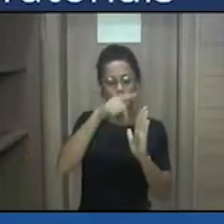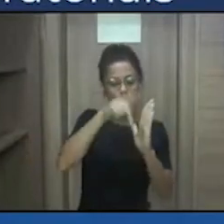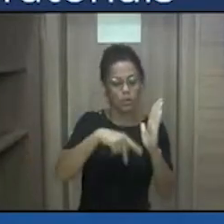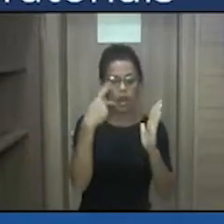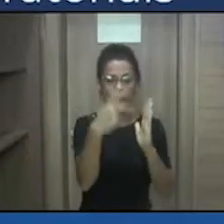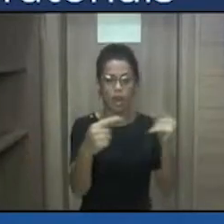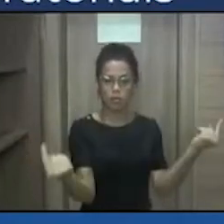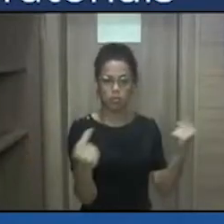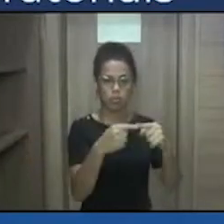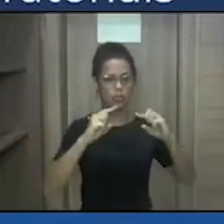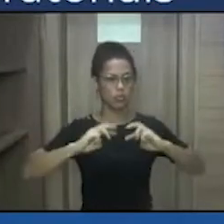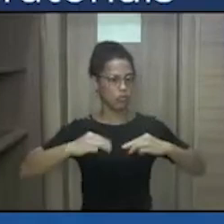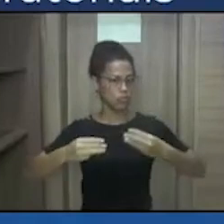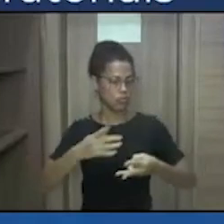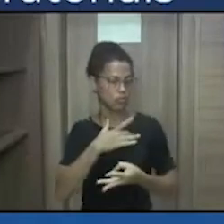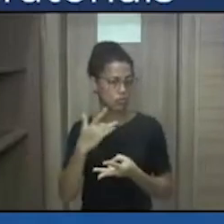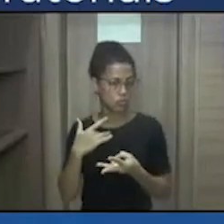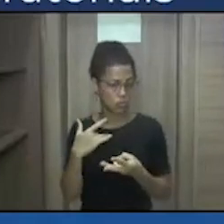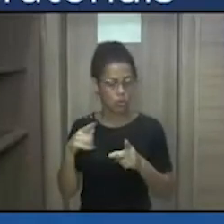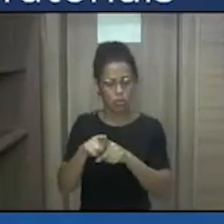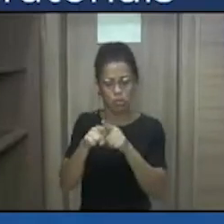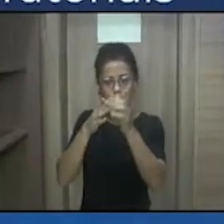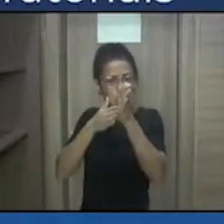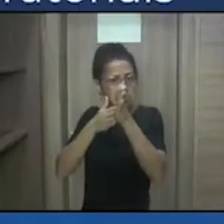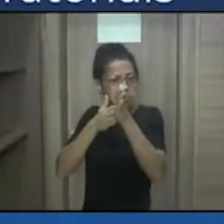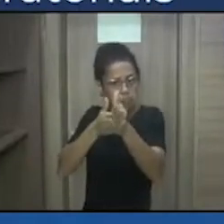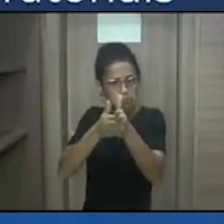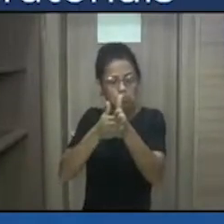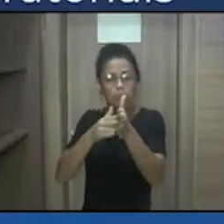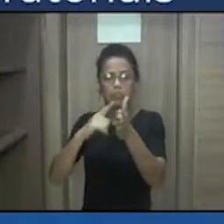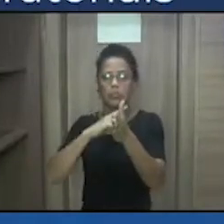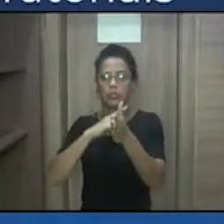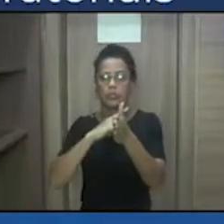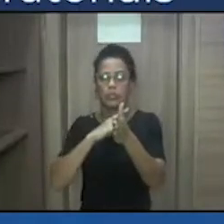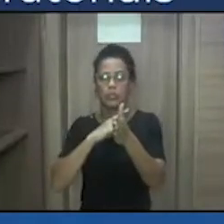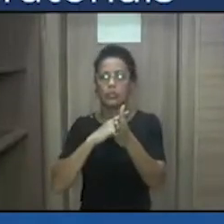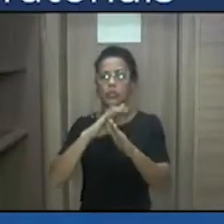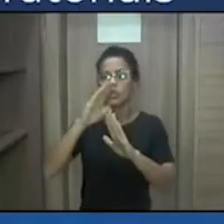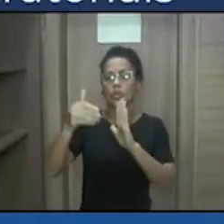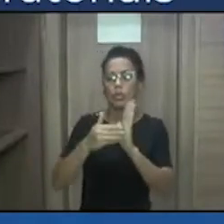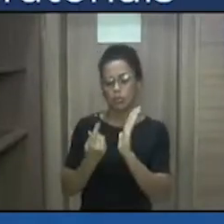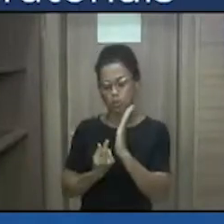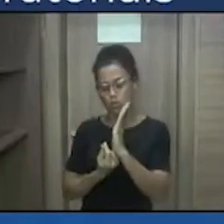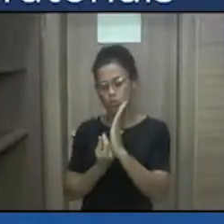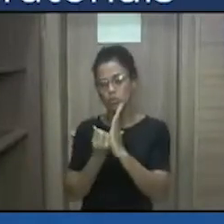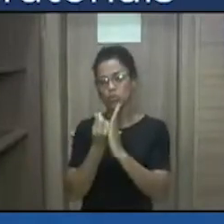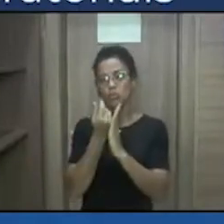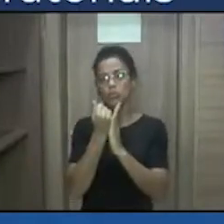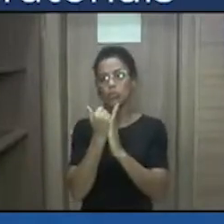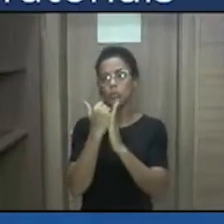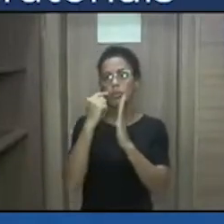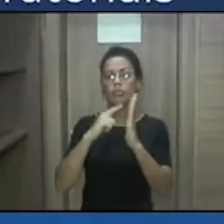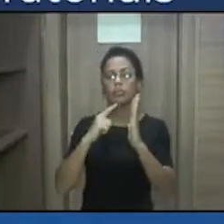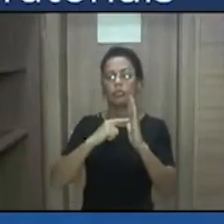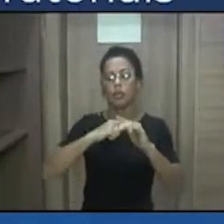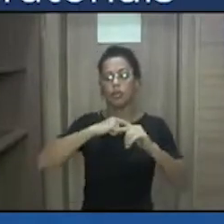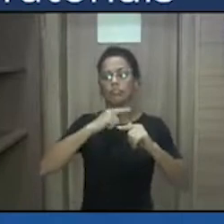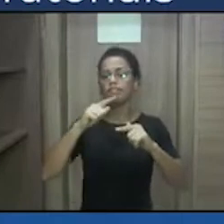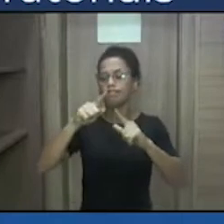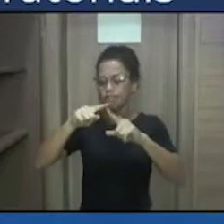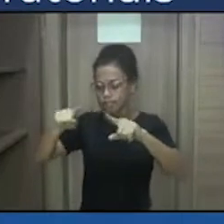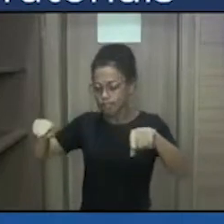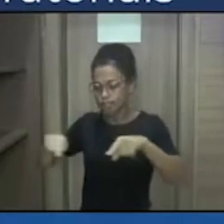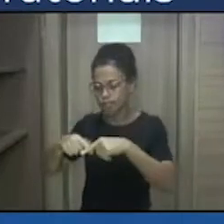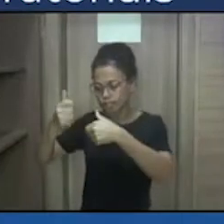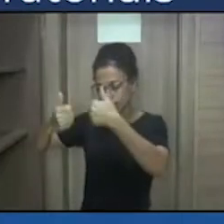da Saúde, seguindo todas as etapas que estavam ali preconizadas, e os custos das etapas laboratoriais foram baseados nesses